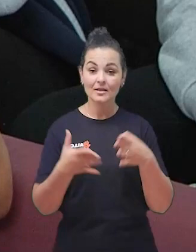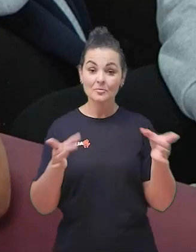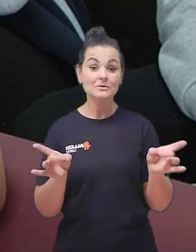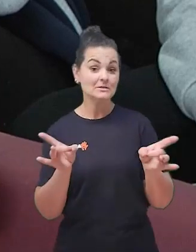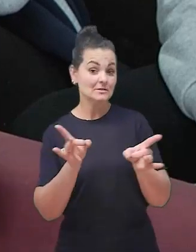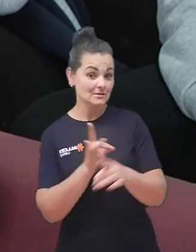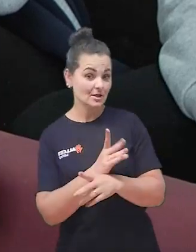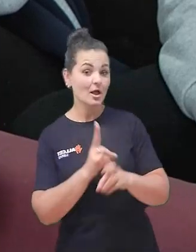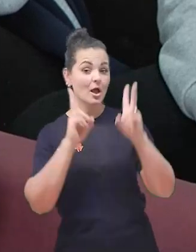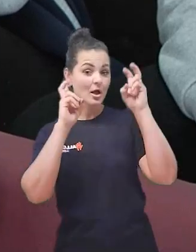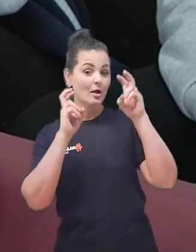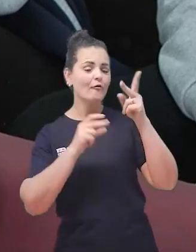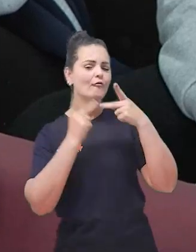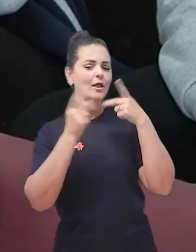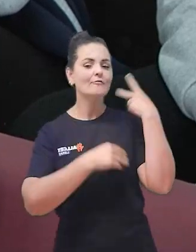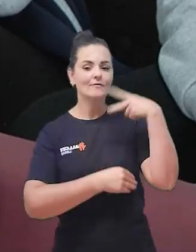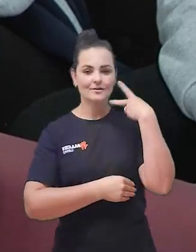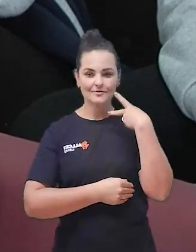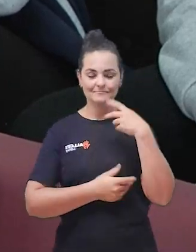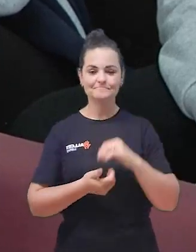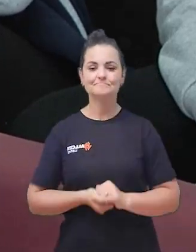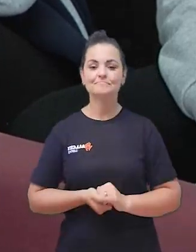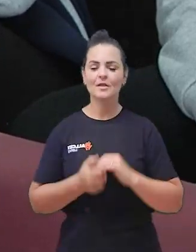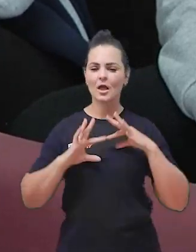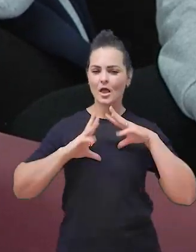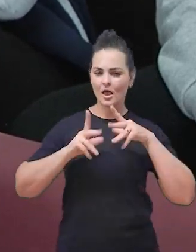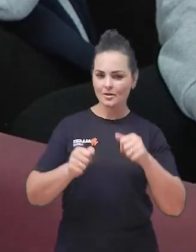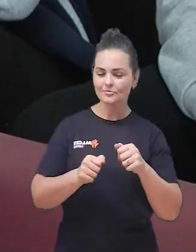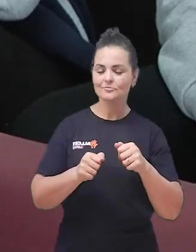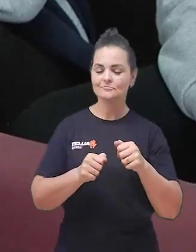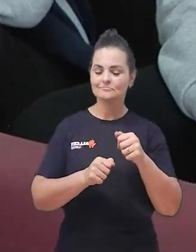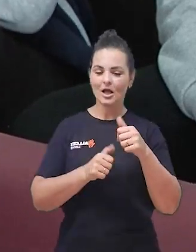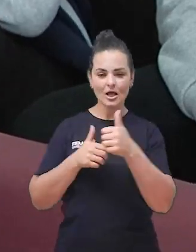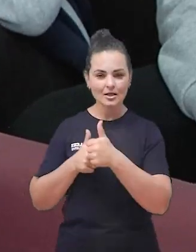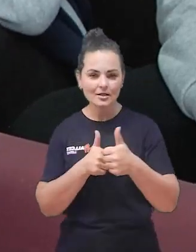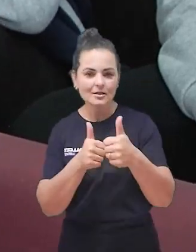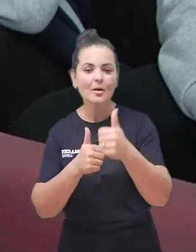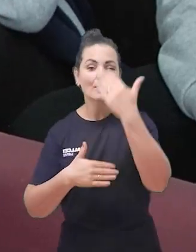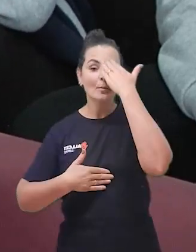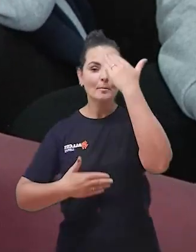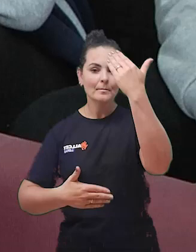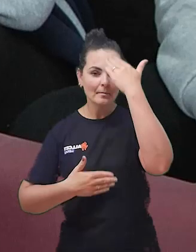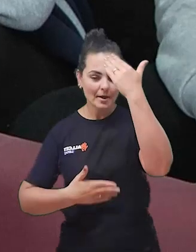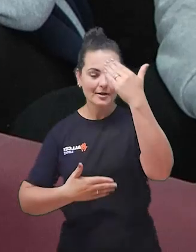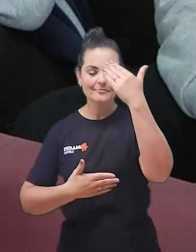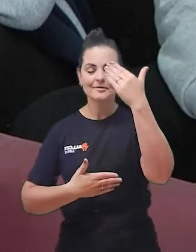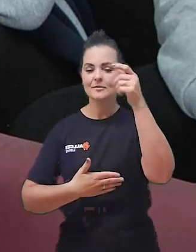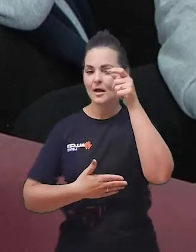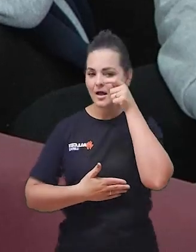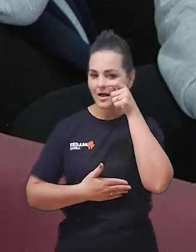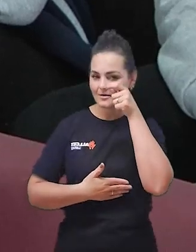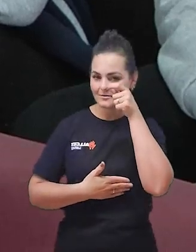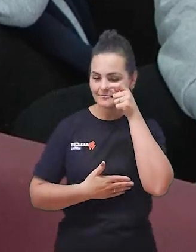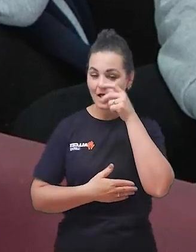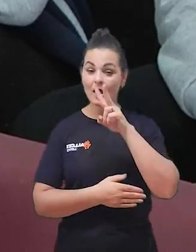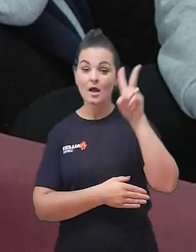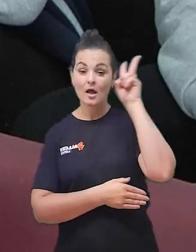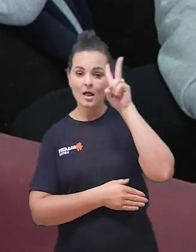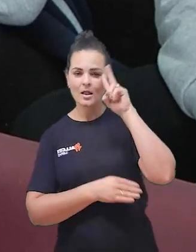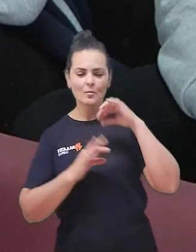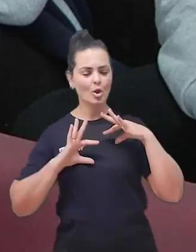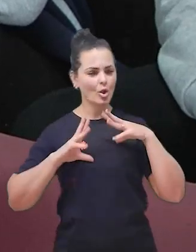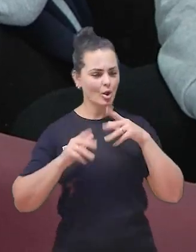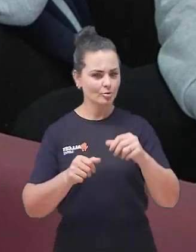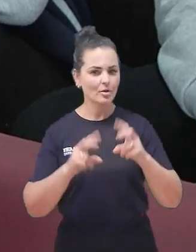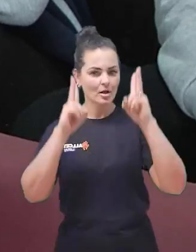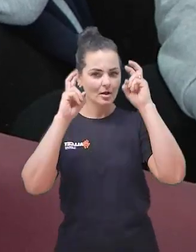Encerramos aqui mais um programa Fala Vereador. A todos que nos acompanham, muito obrigado pela sua audiência. Lembro que todos